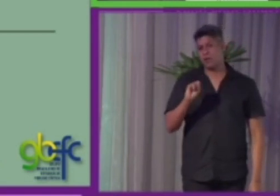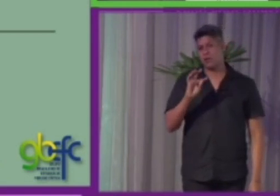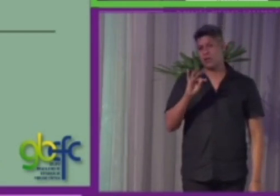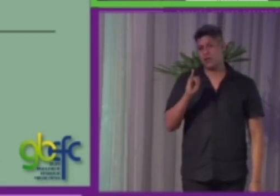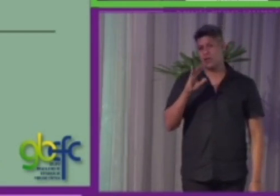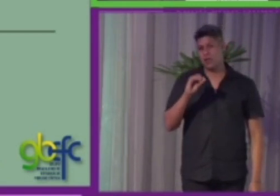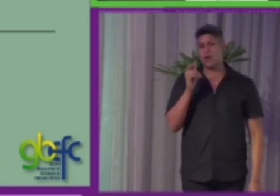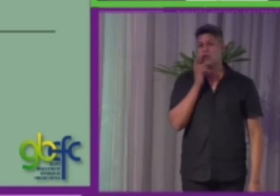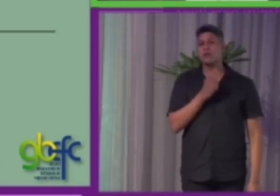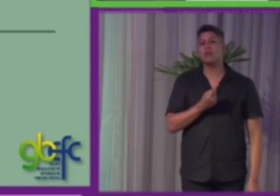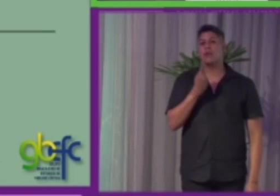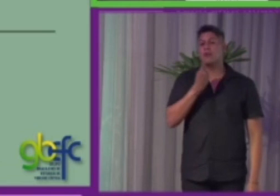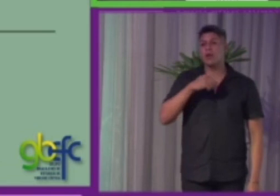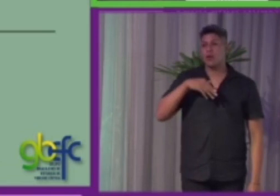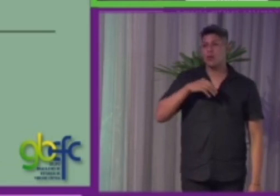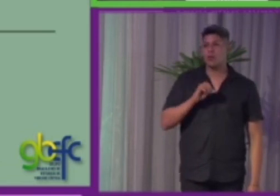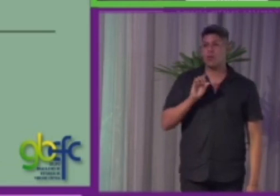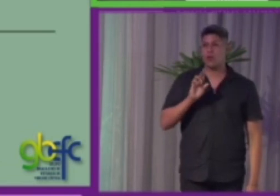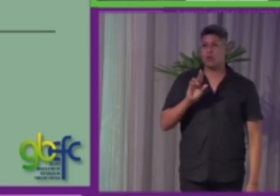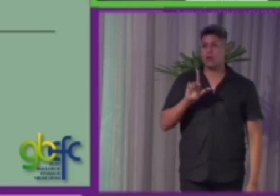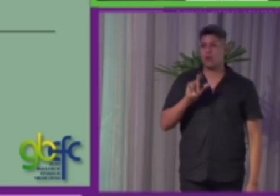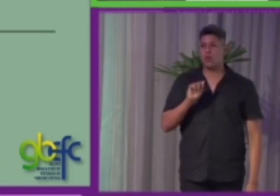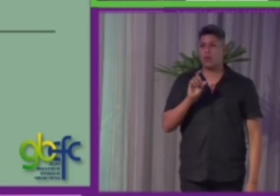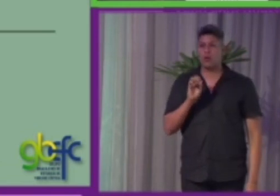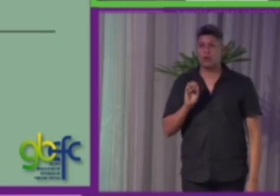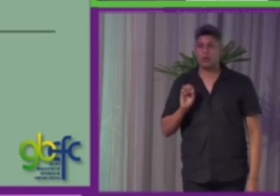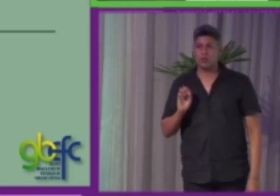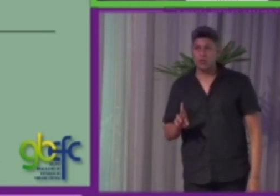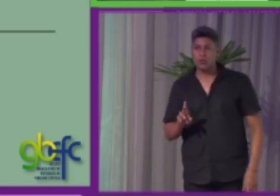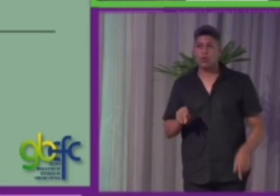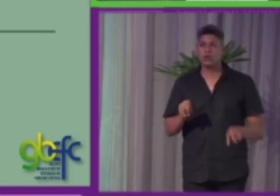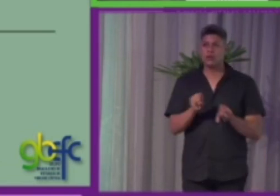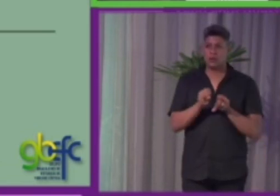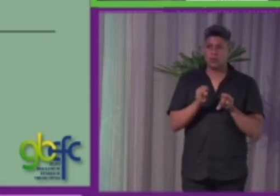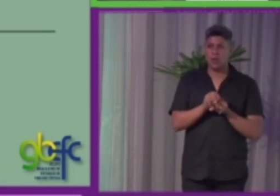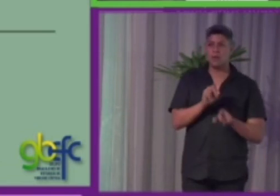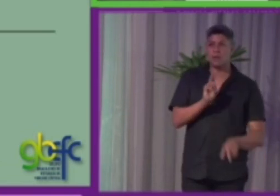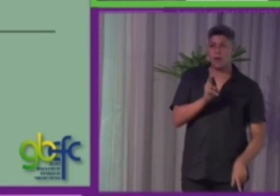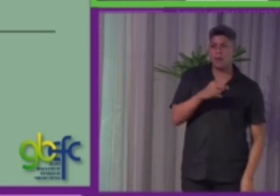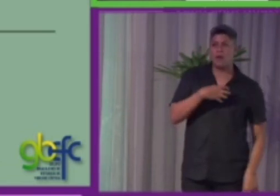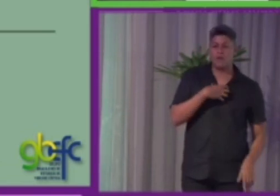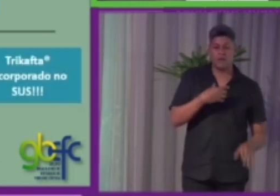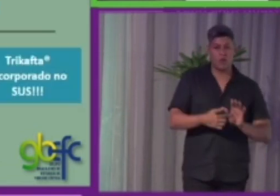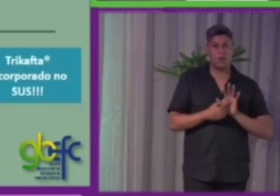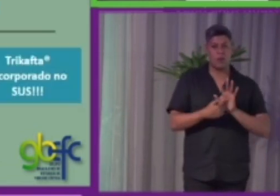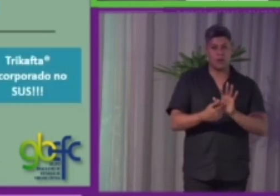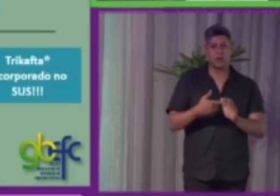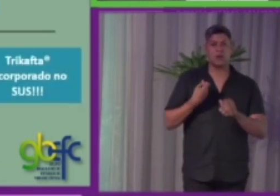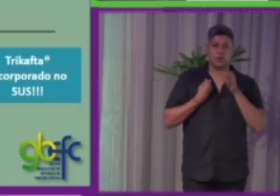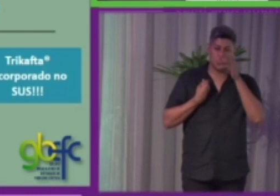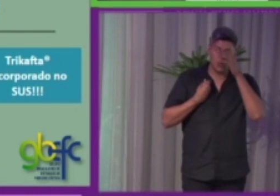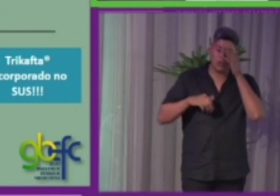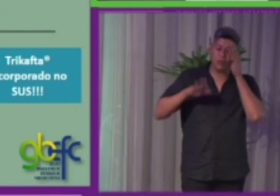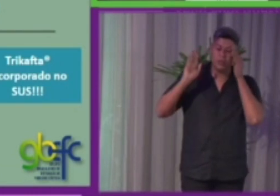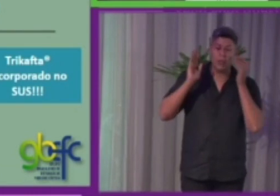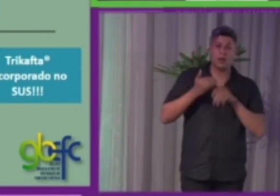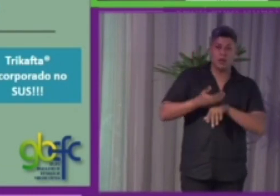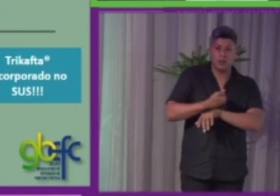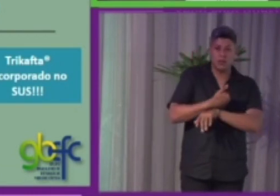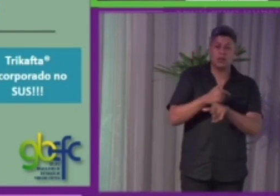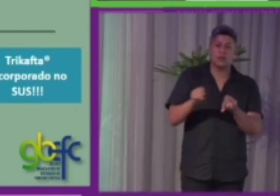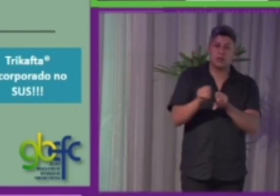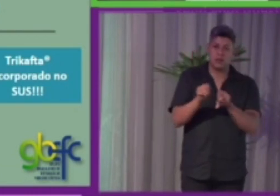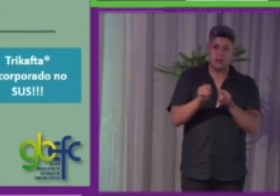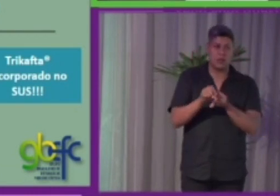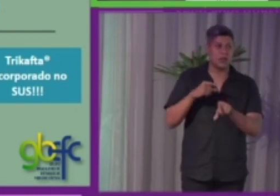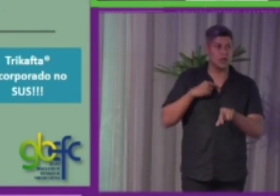modulador, que foi o Calideco, que é o Ivacaftor, também da mesma forma apresentando números. e mais recentemente também tivemos